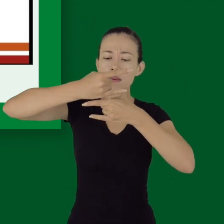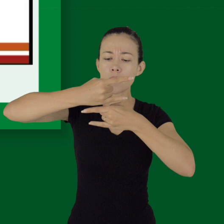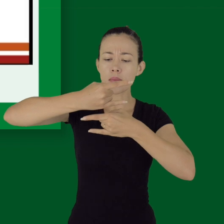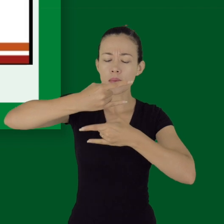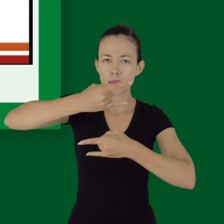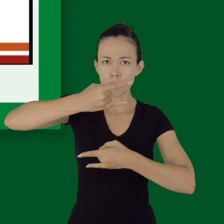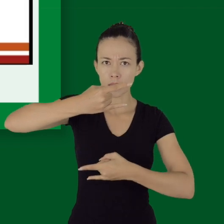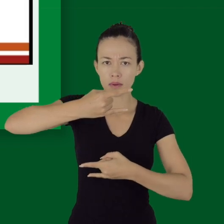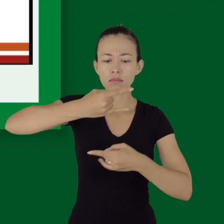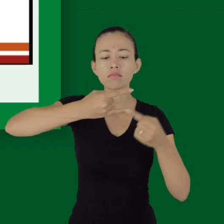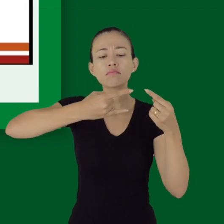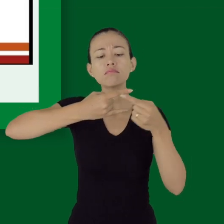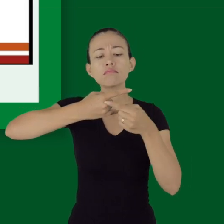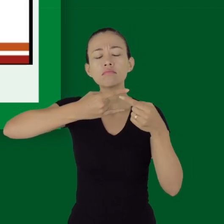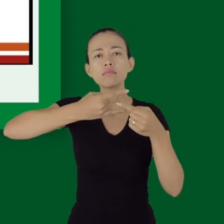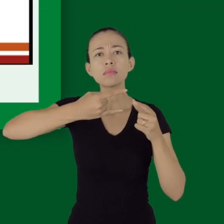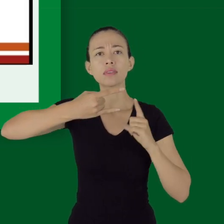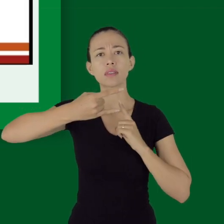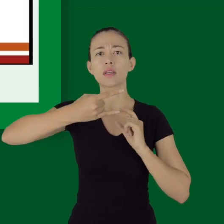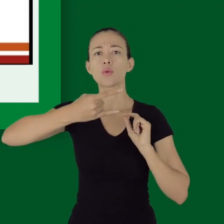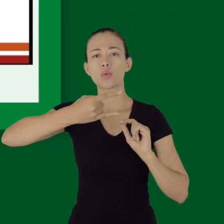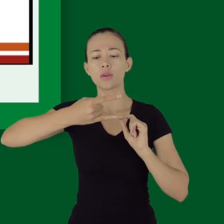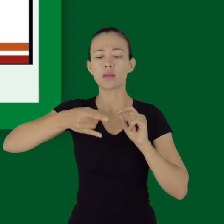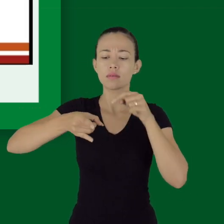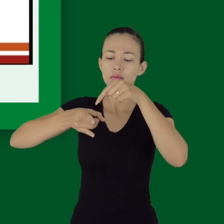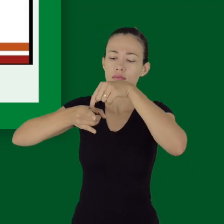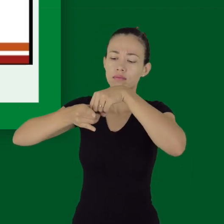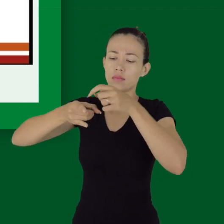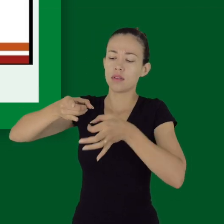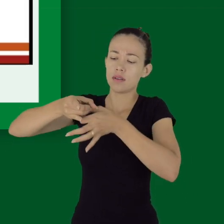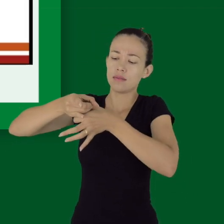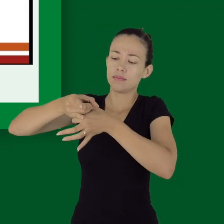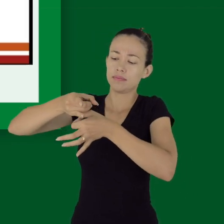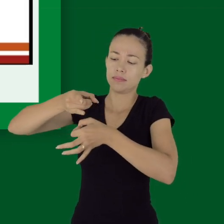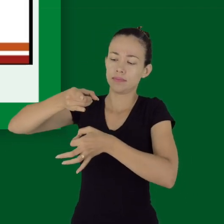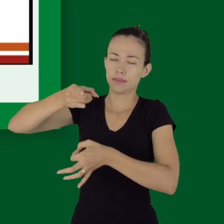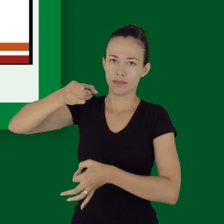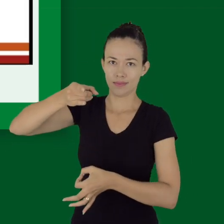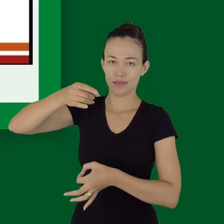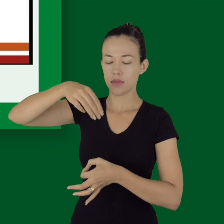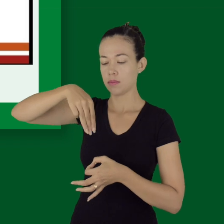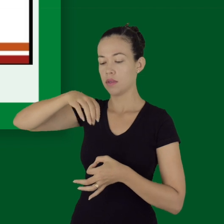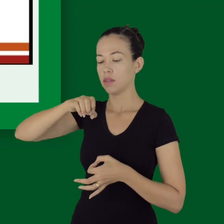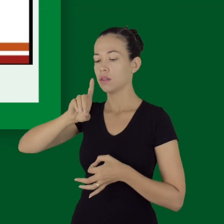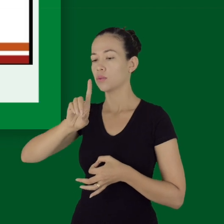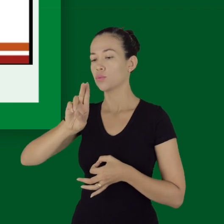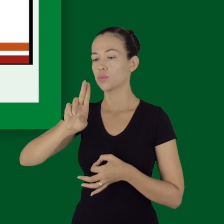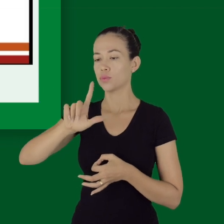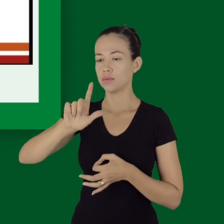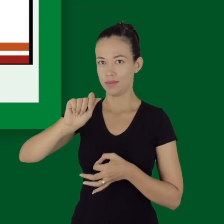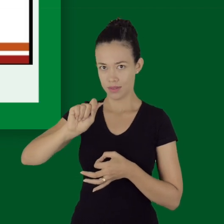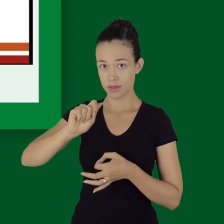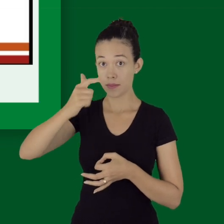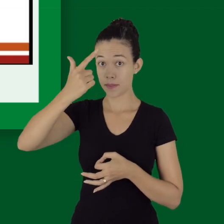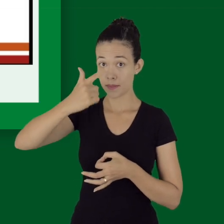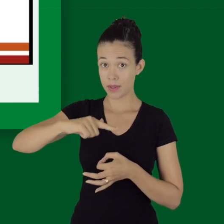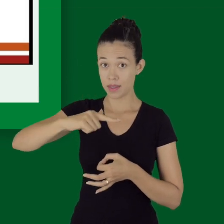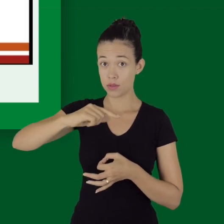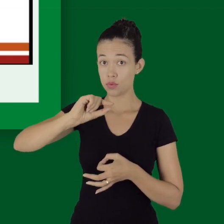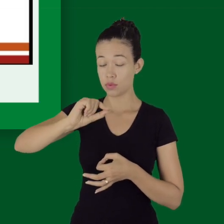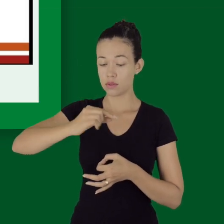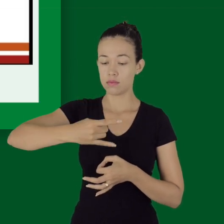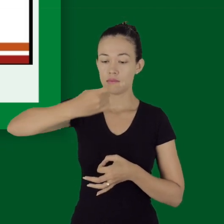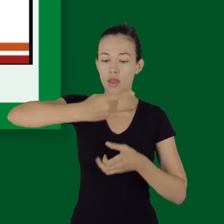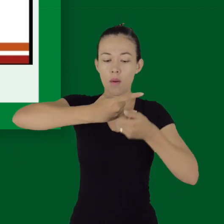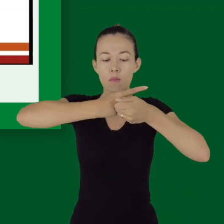que saem, né, por entre esses espaços do arcabouço ósseo, essa medula e os seus ramos